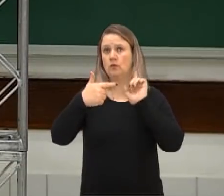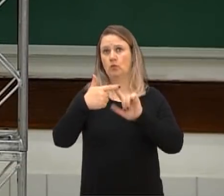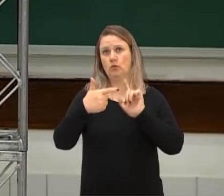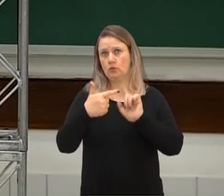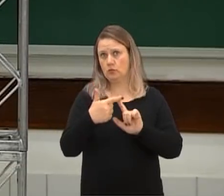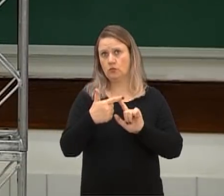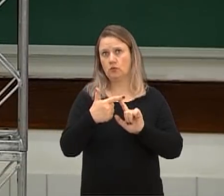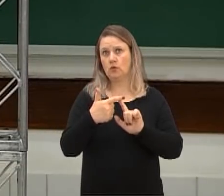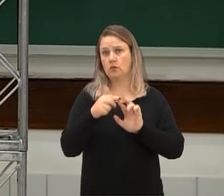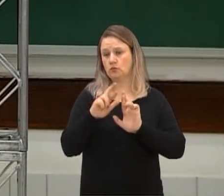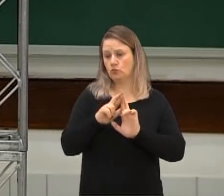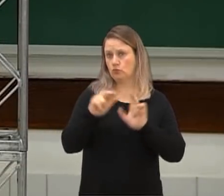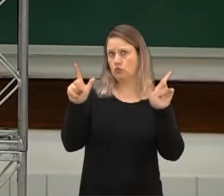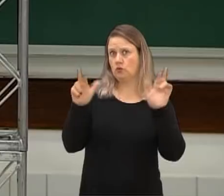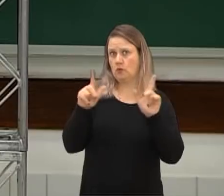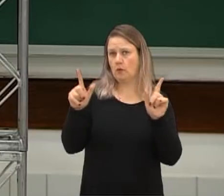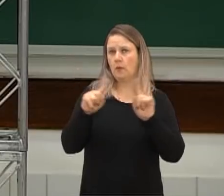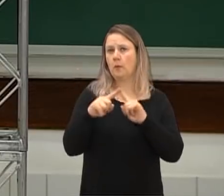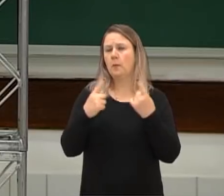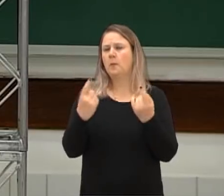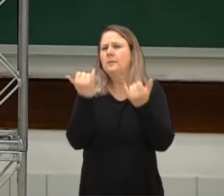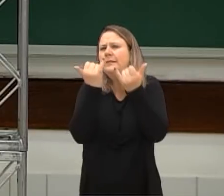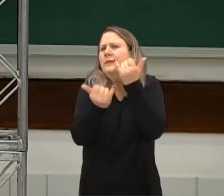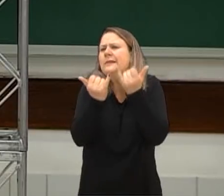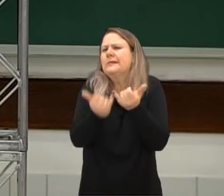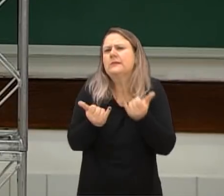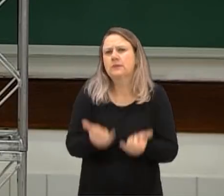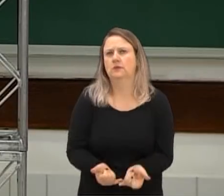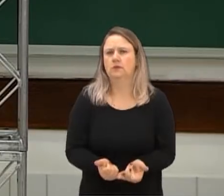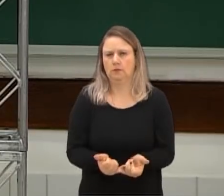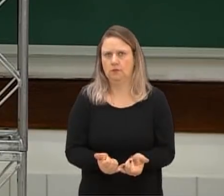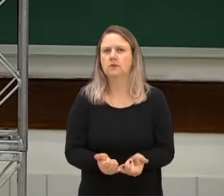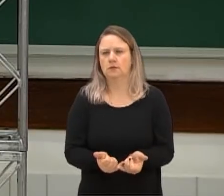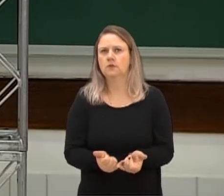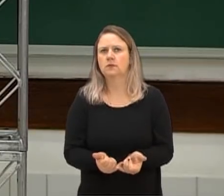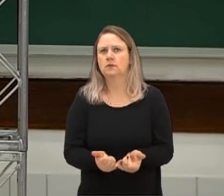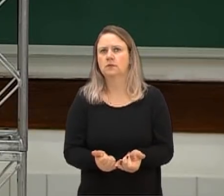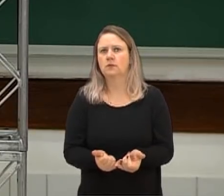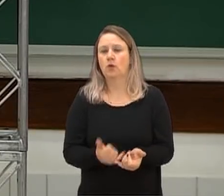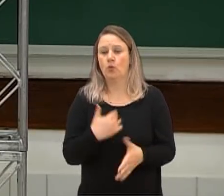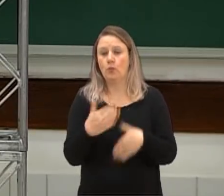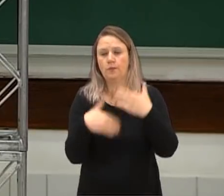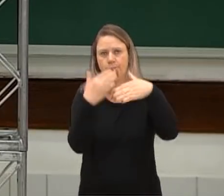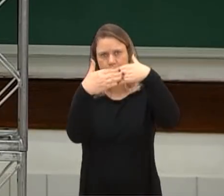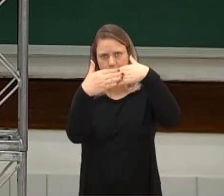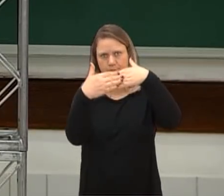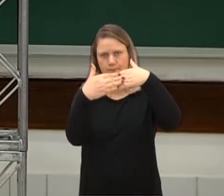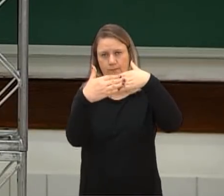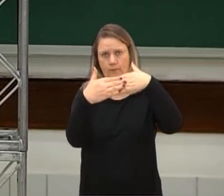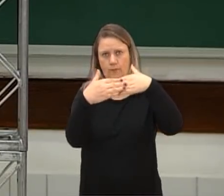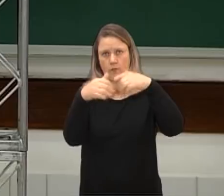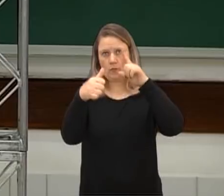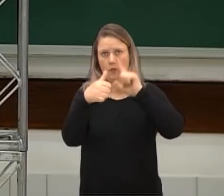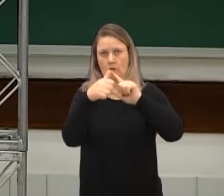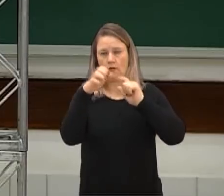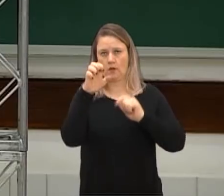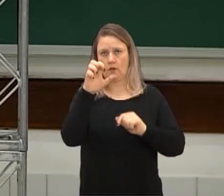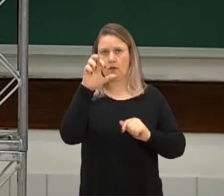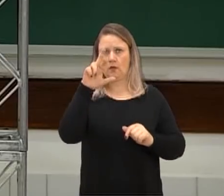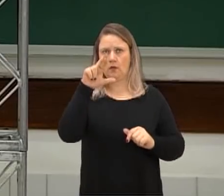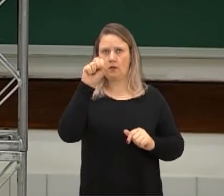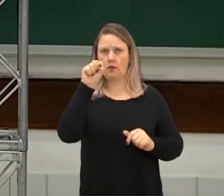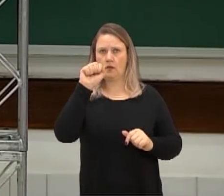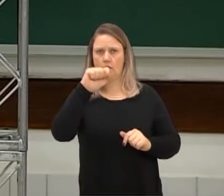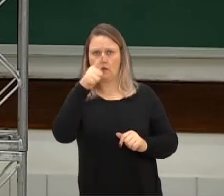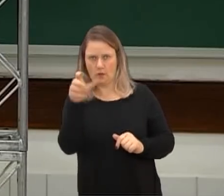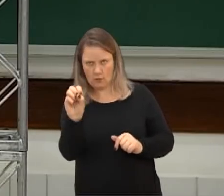São coisas diferentes, mas elas são parecidas, mas né, elas são processos diferentes. Então, a erosão é